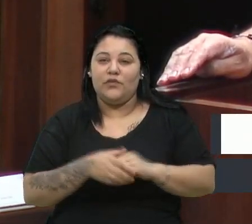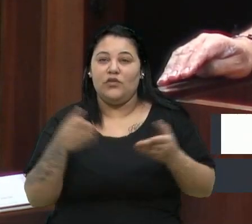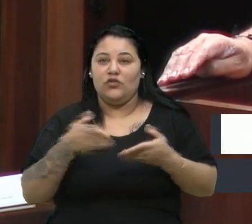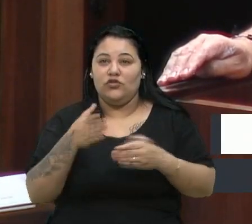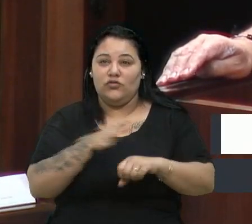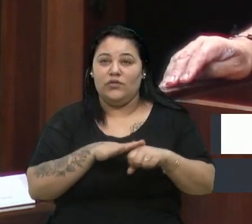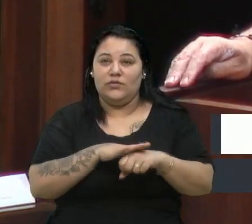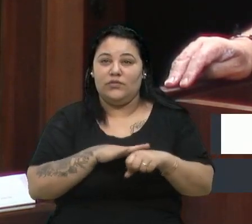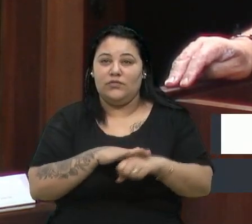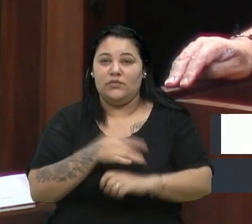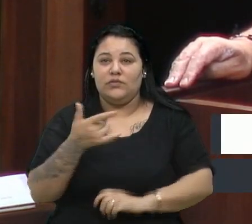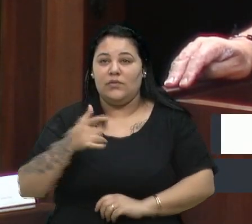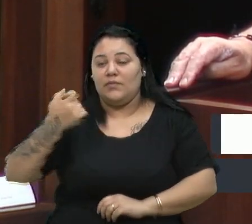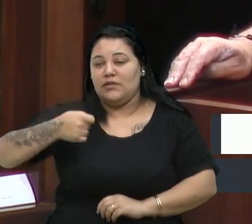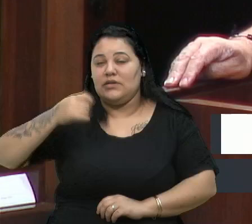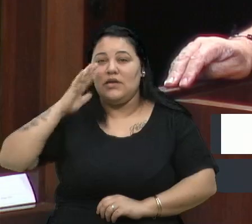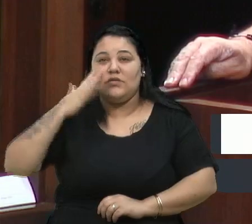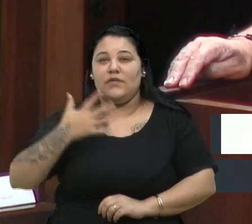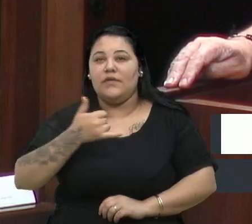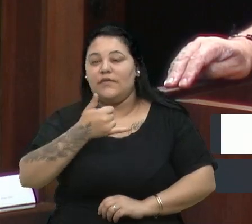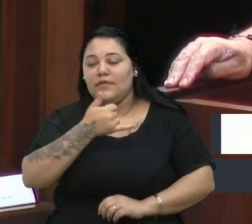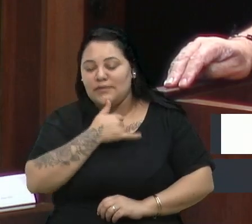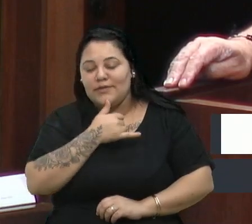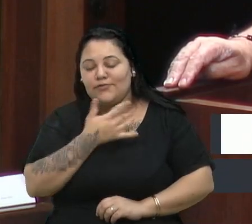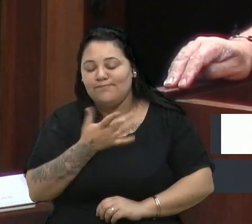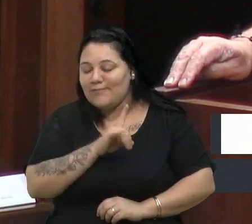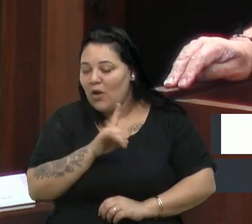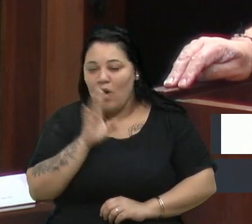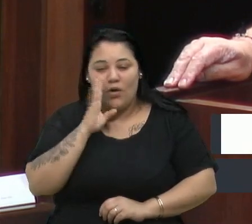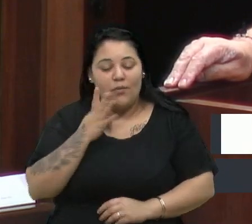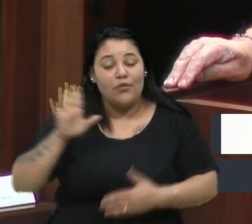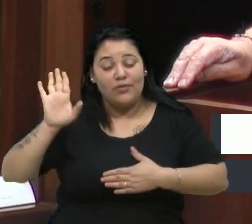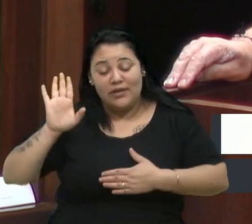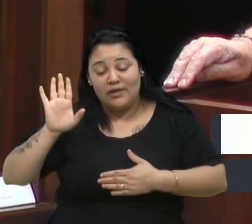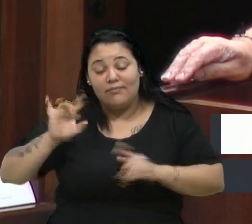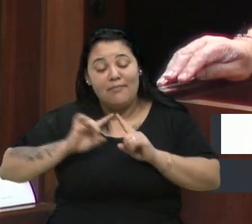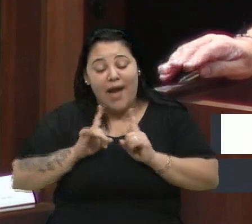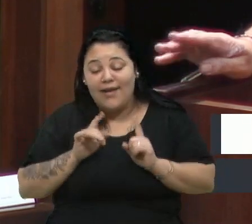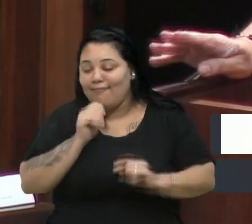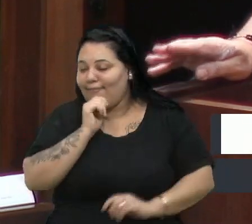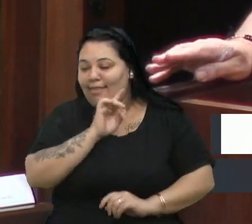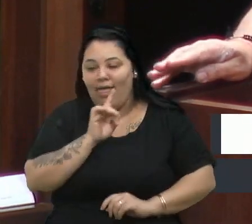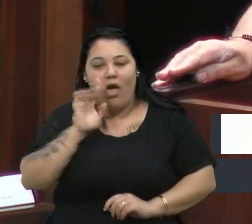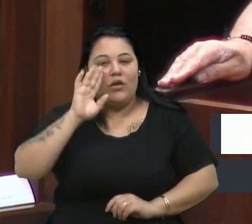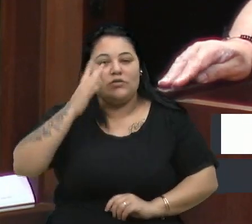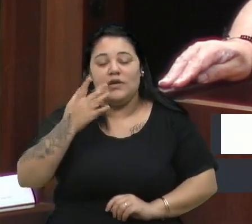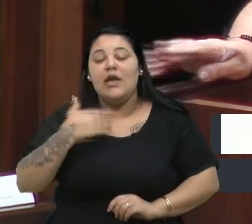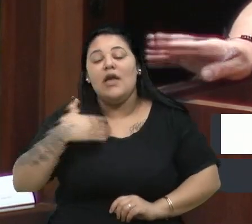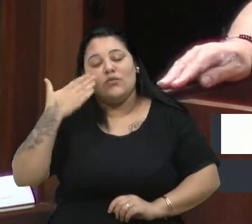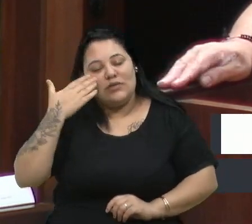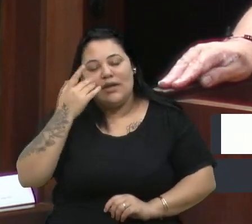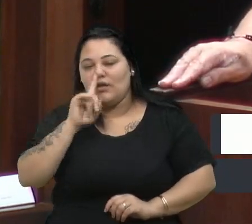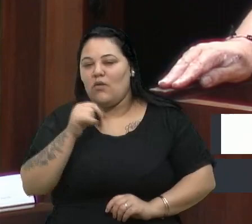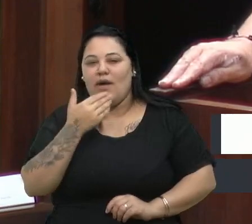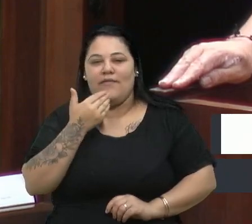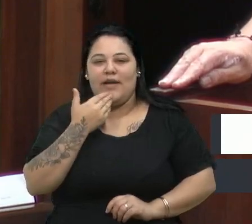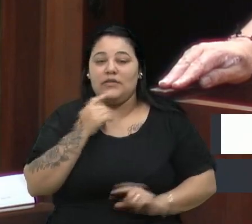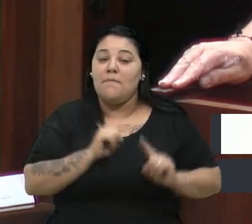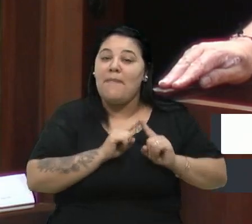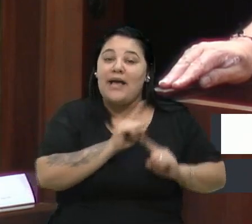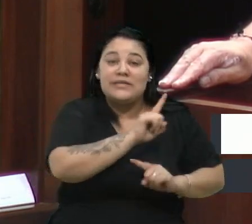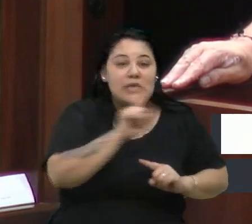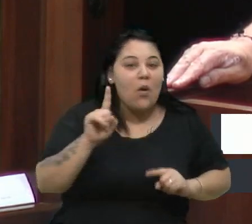tem se resolvido, infelizmente não se resolveu, foi prometido resolver. Eu sei que talvez não seja tão fácil assim, mas então não